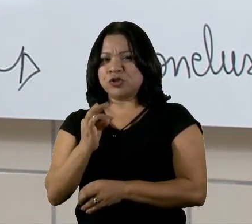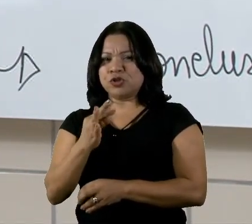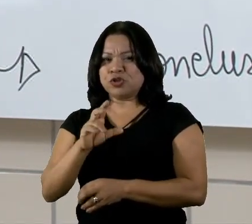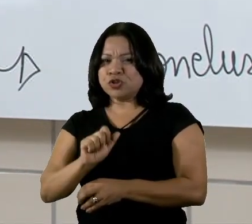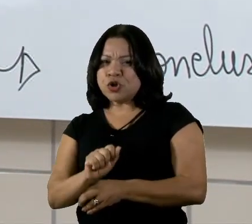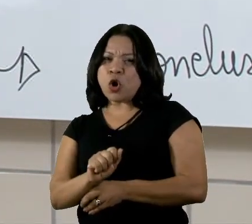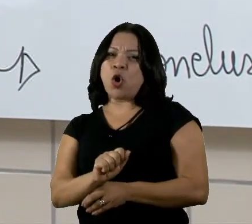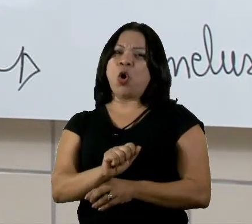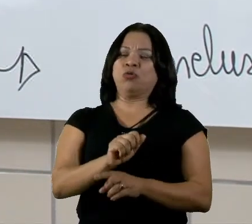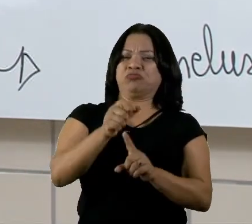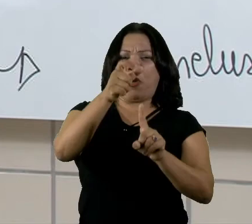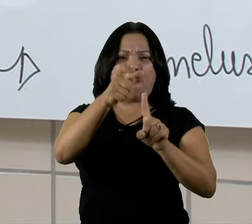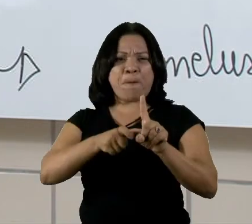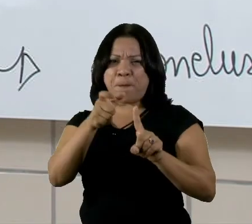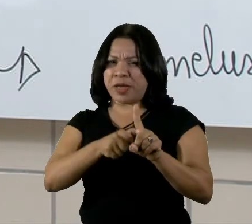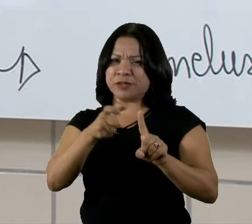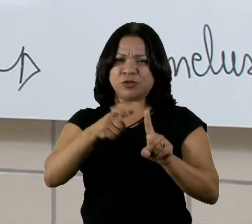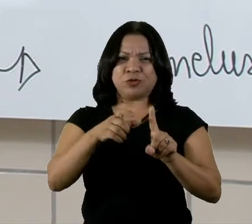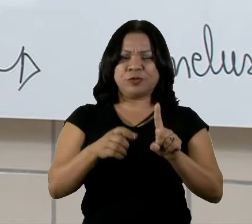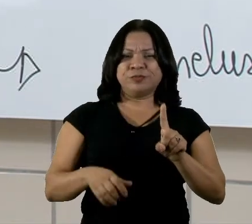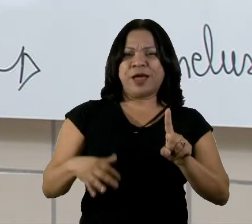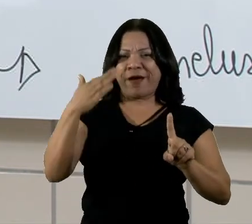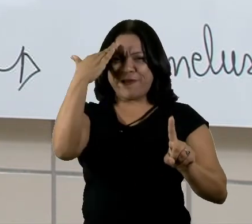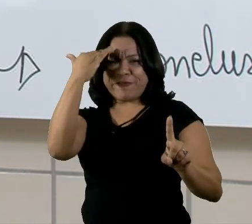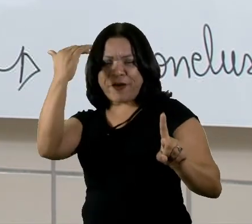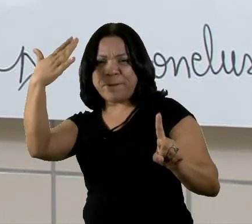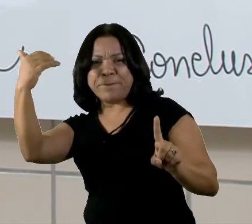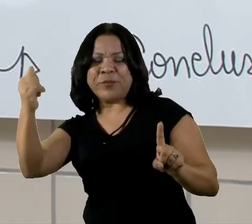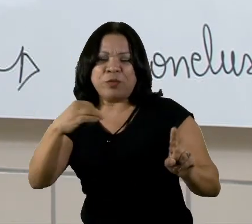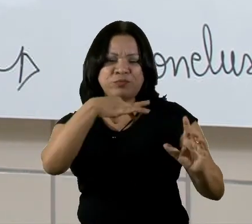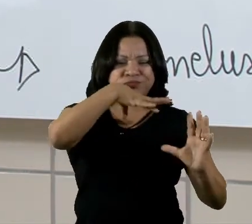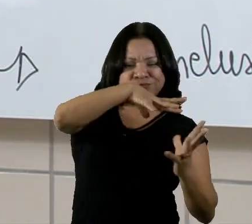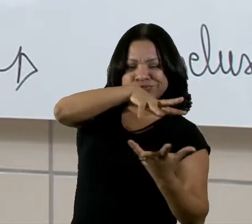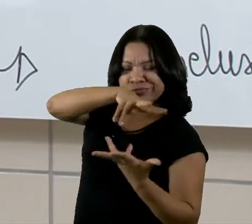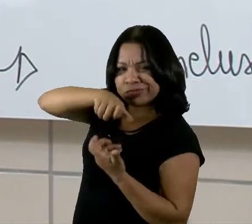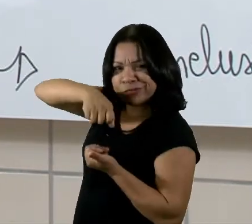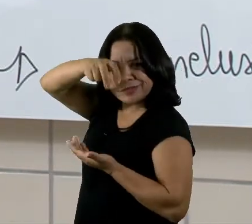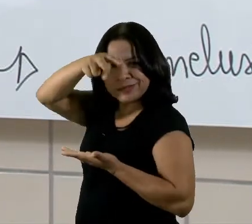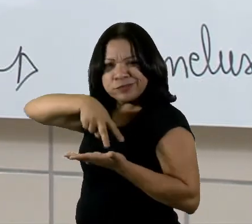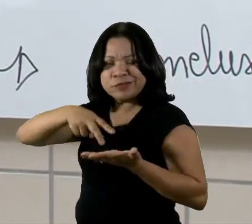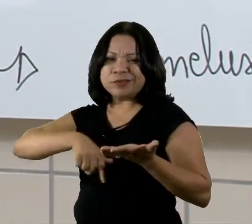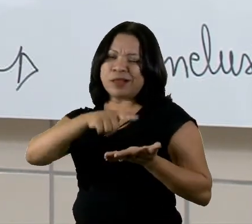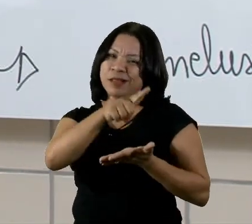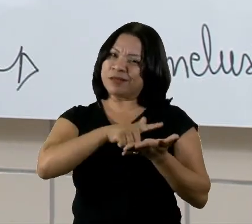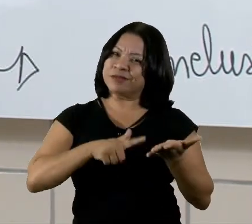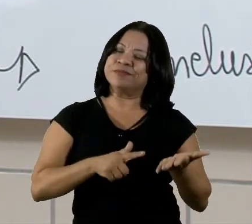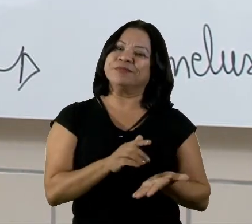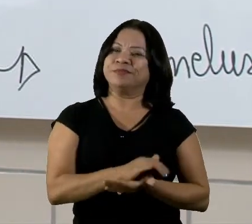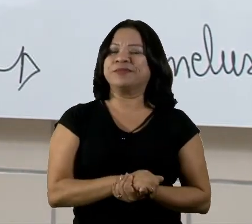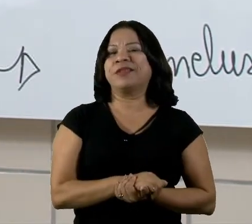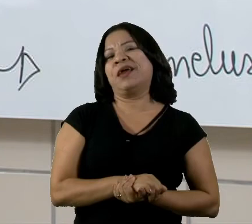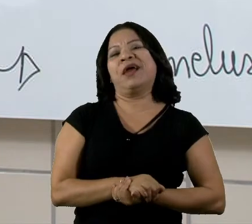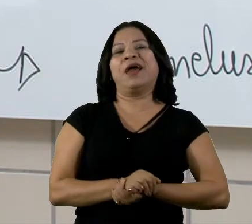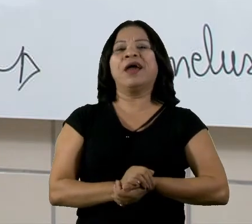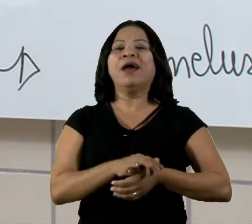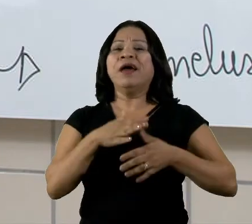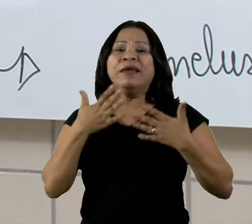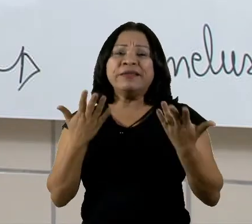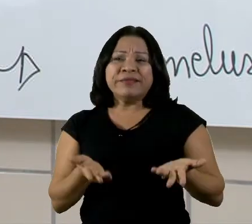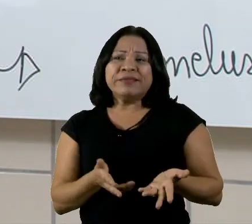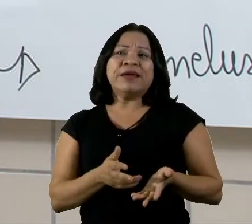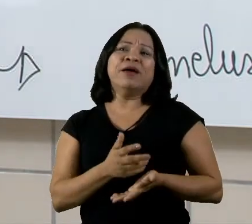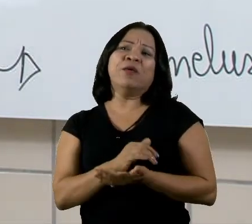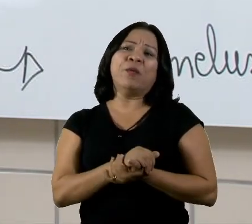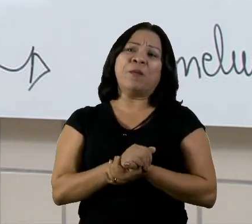virou até um adjetivo, o adjetivo quixotesco. O que é que ser quixotesco? É ser sonhador, ser